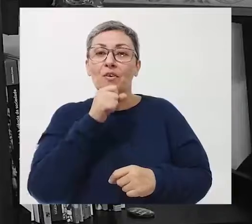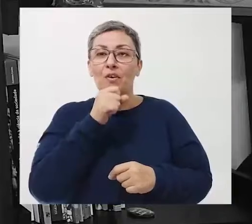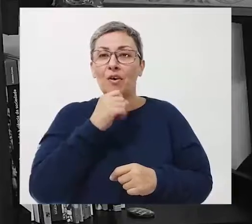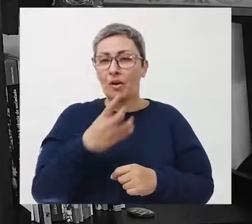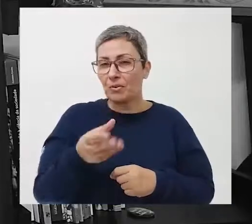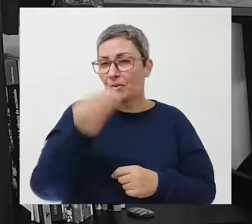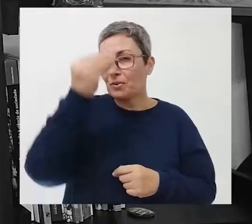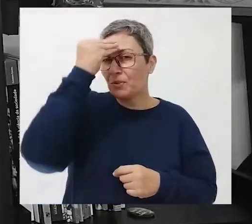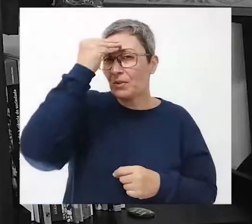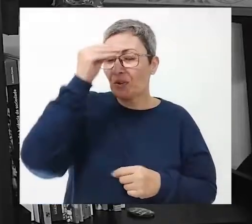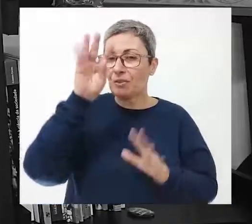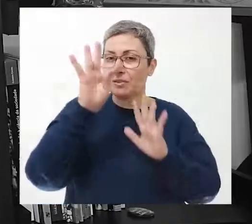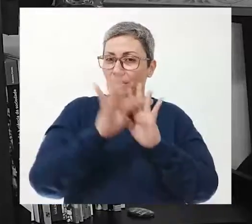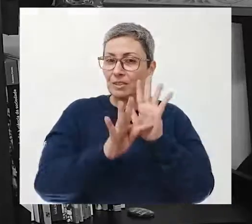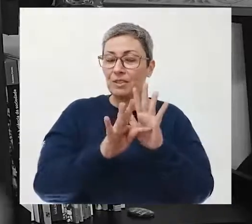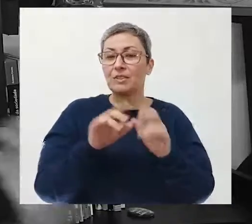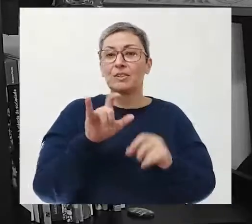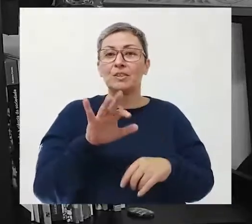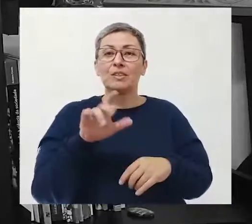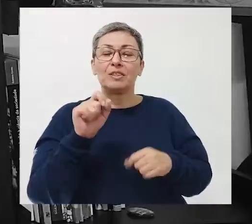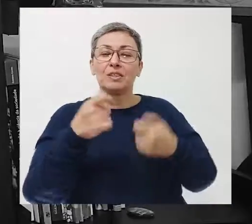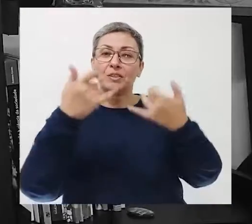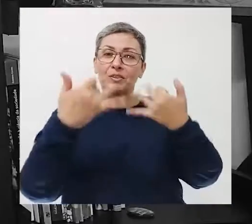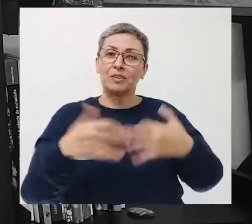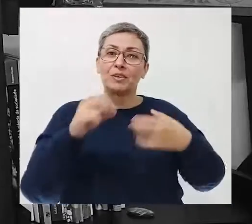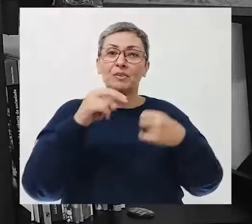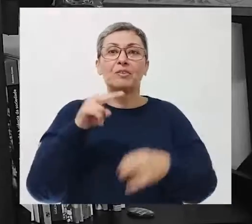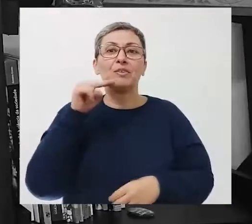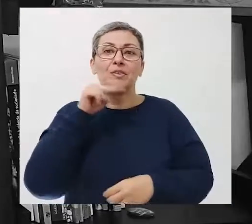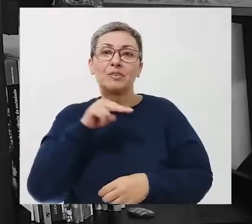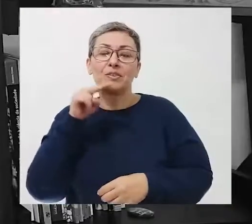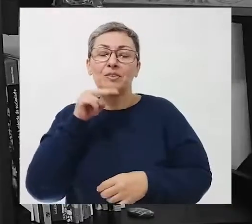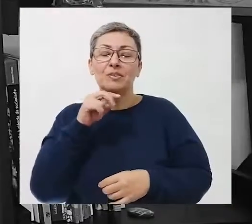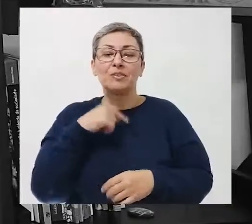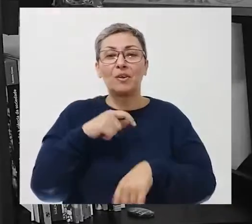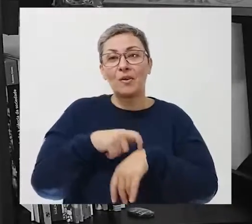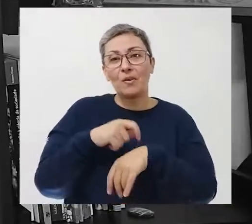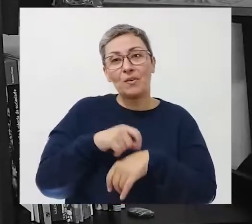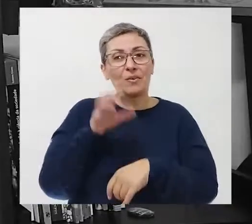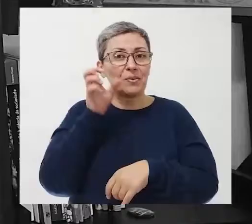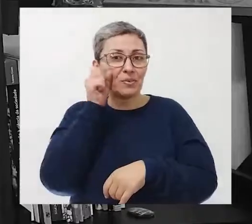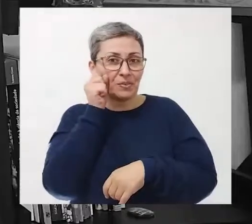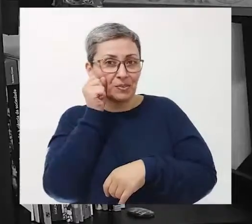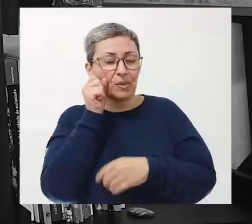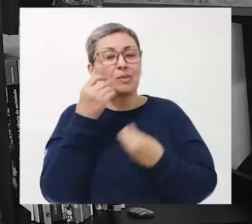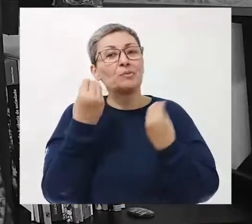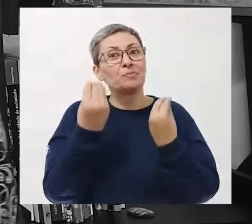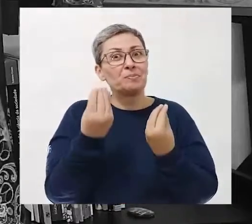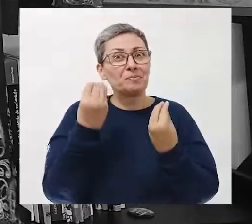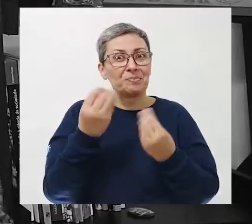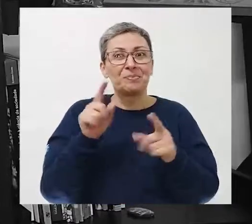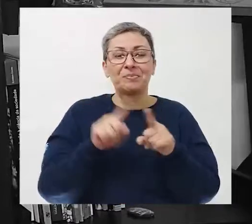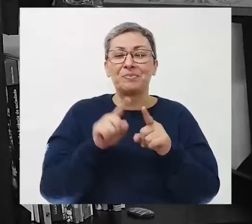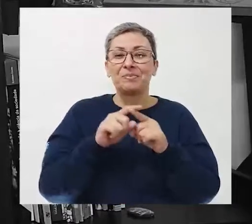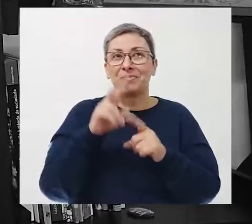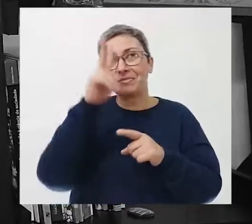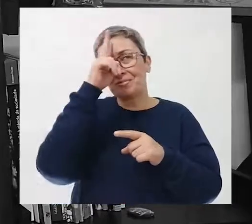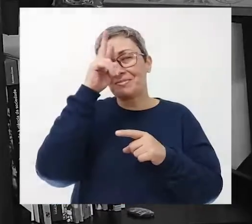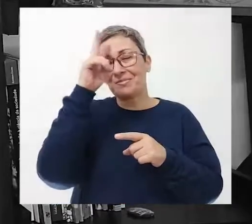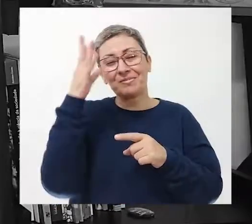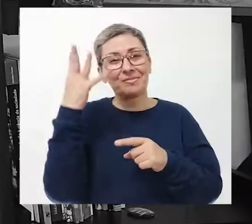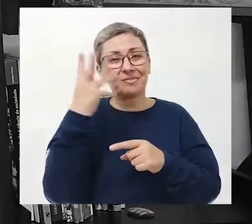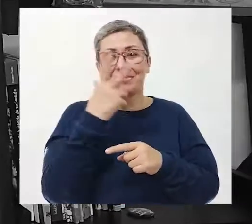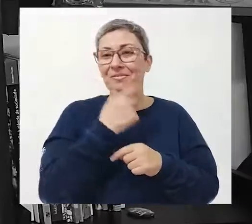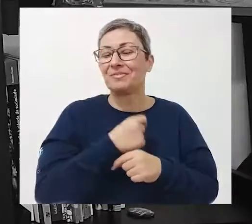cordéis, né, e contava para os netos na hora de dormir. Imagina só que recordação linda, né?